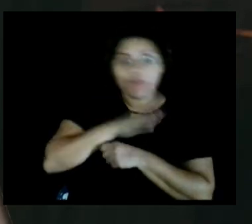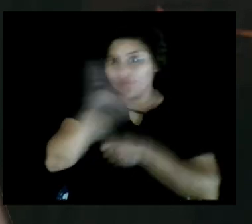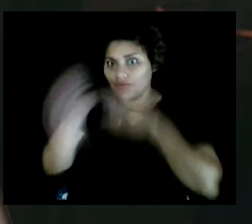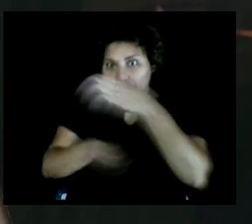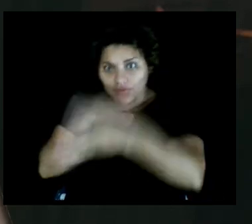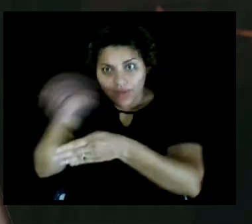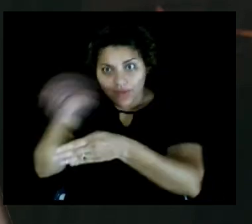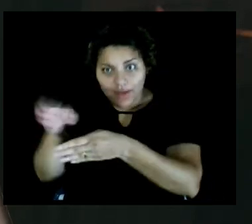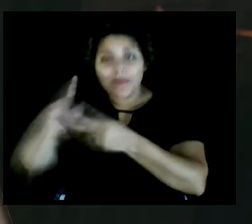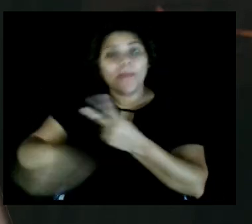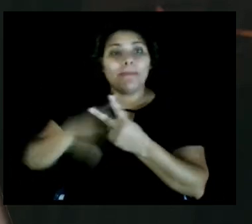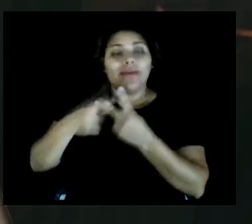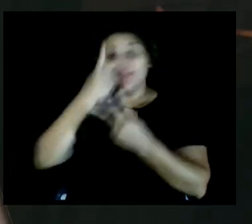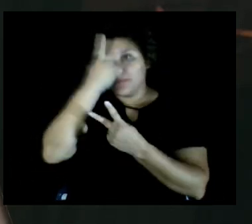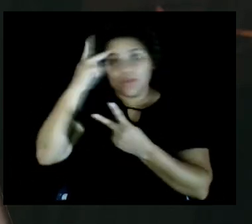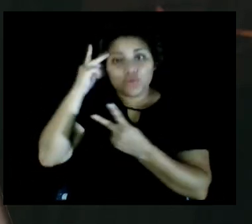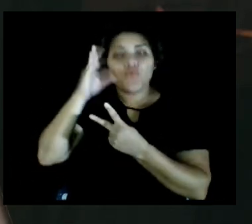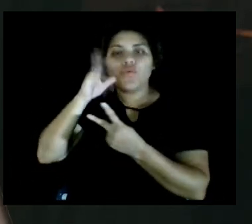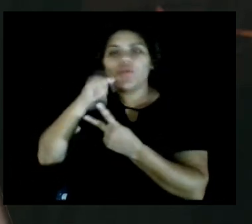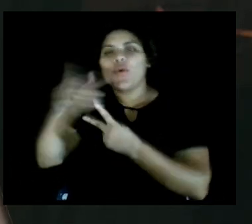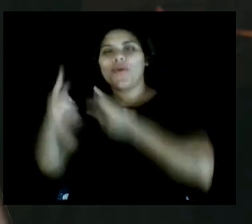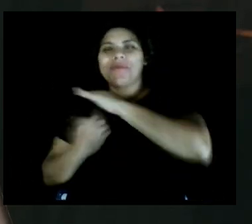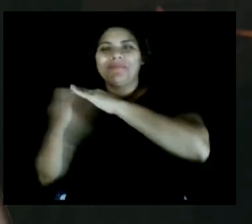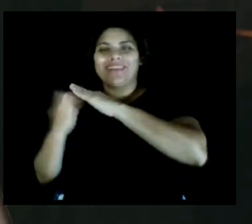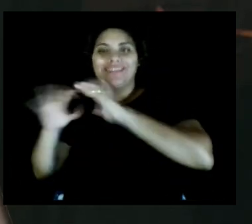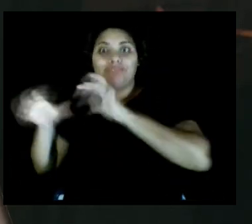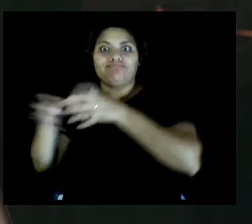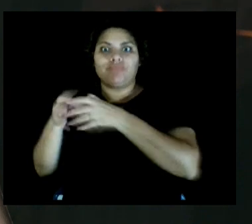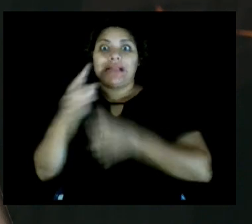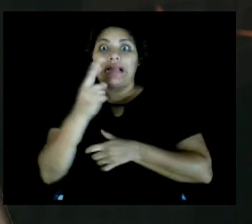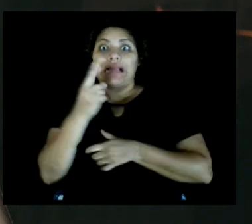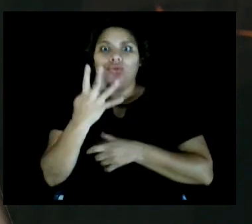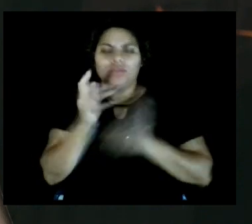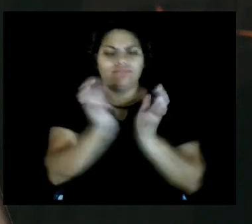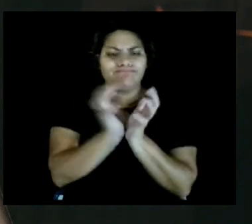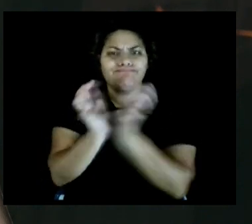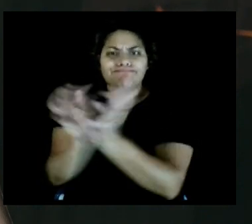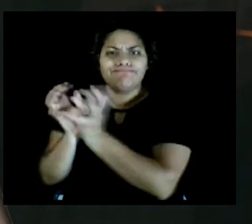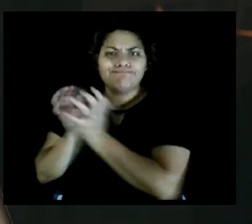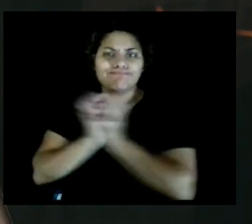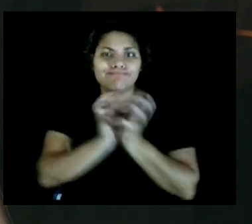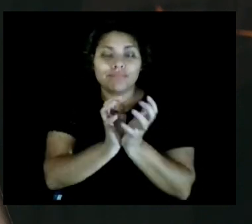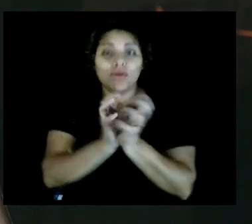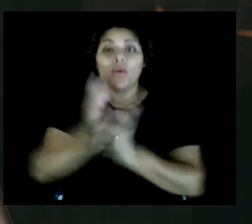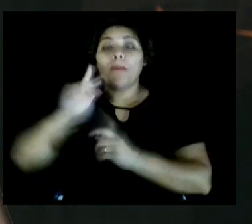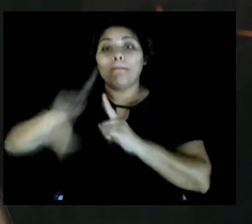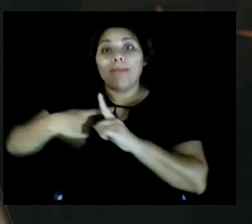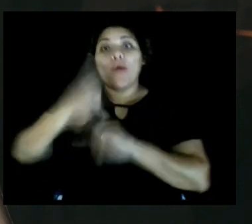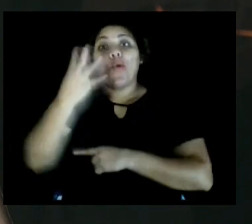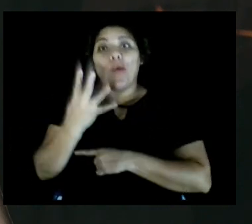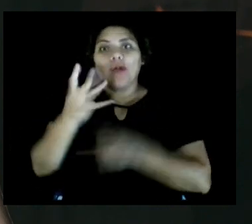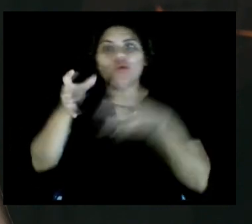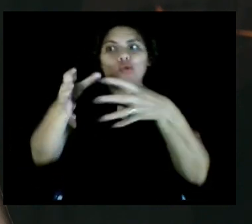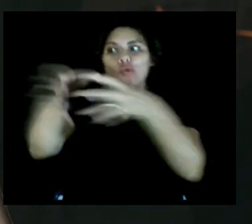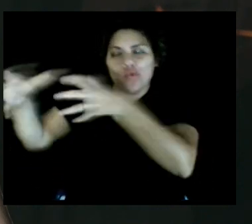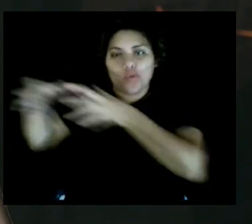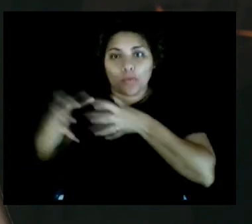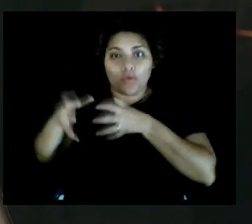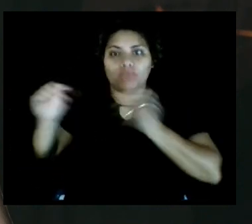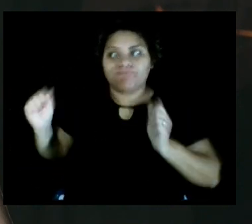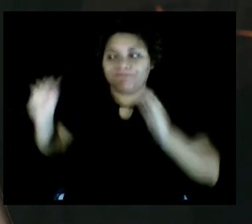14 equipes e 4 grupos vão iniciar as atividades a partir de um encontro no Centro de Educação